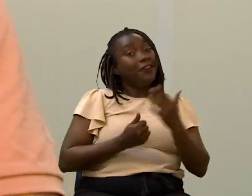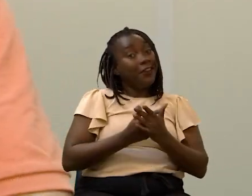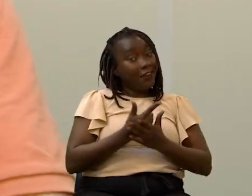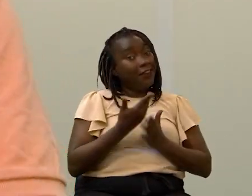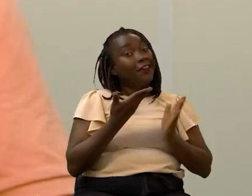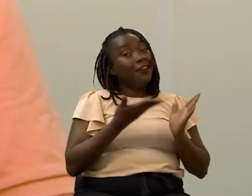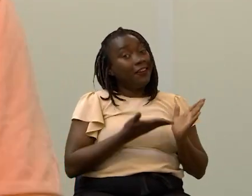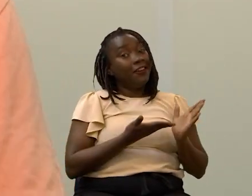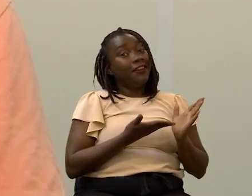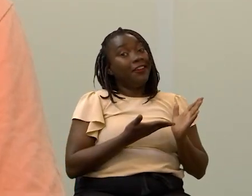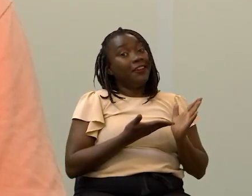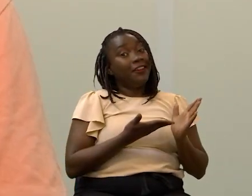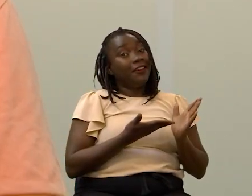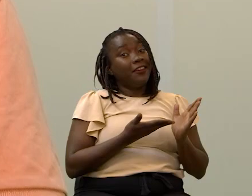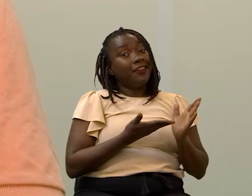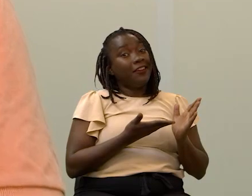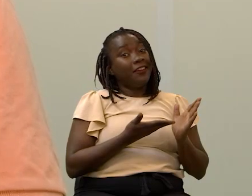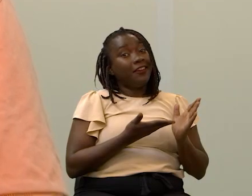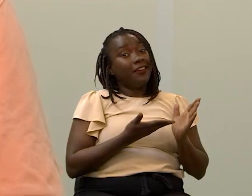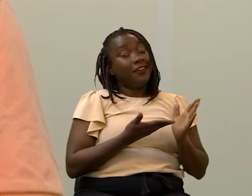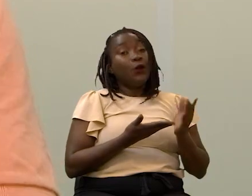A viagem está comprada desde março.